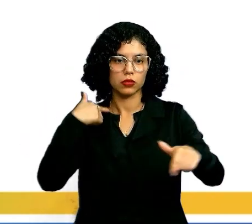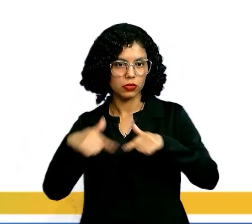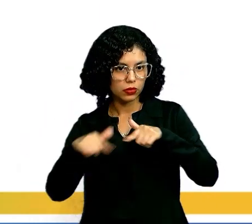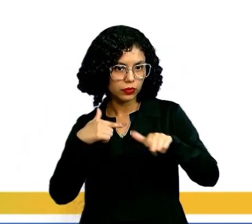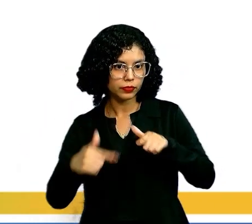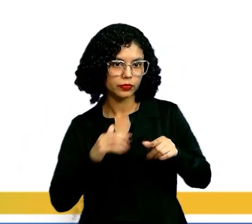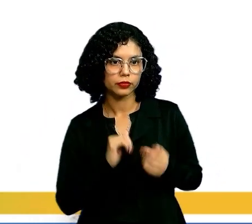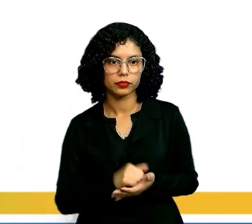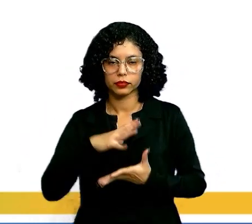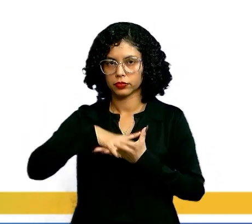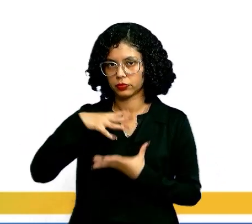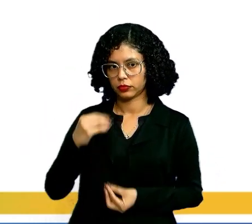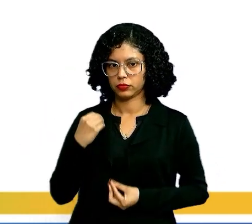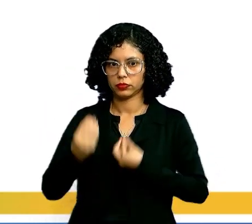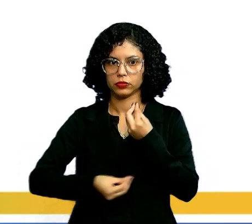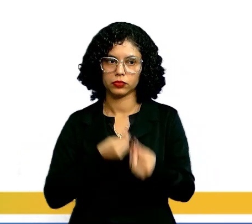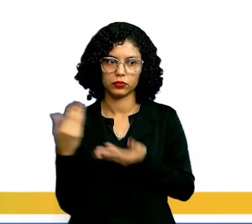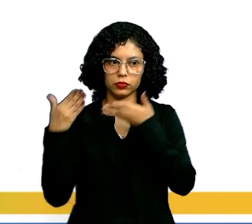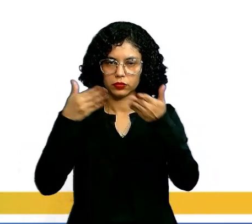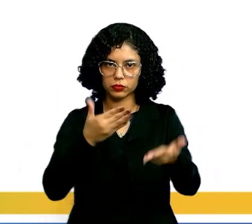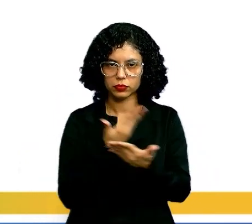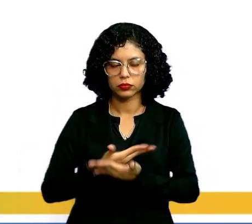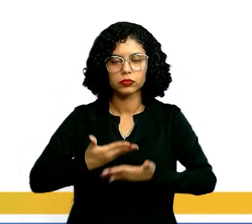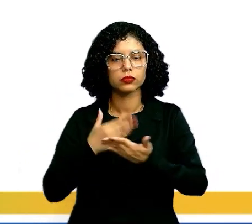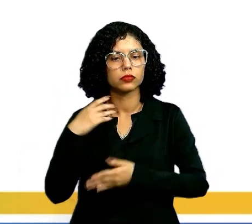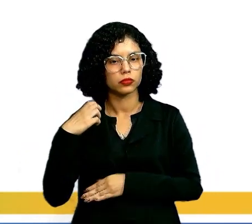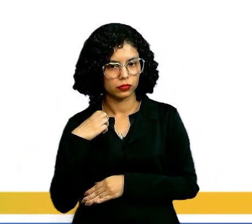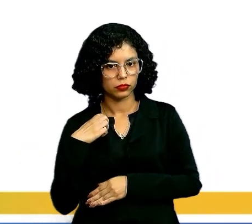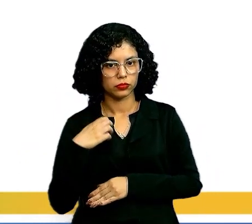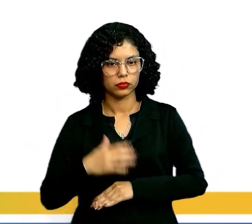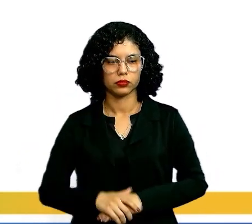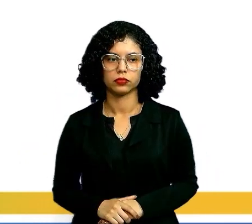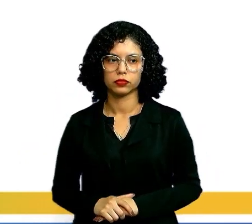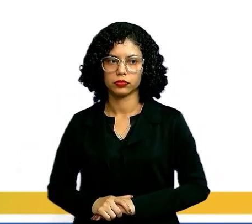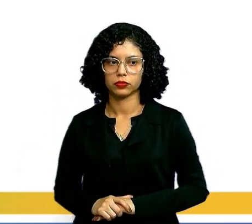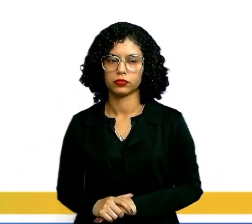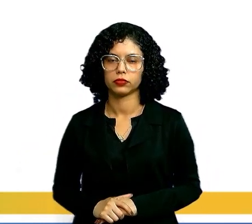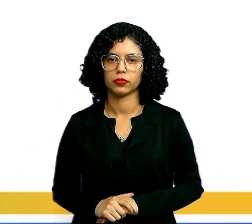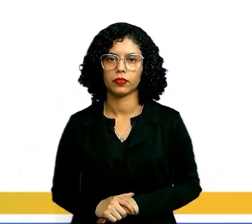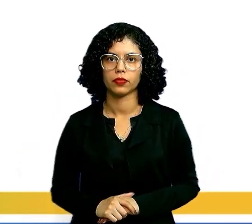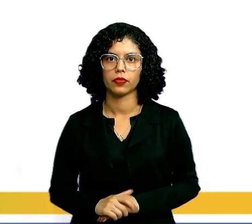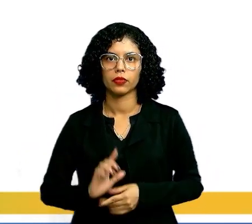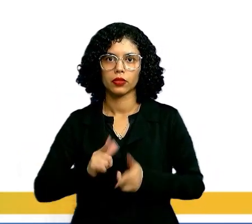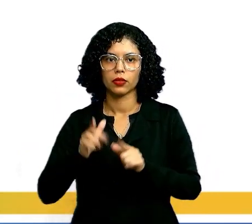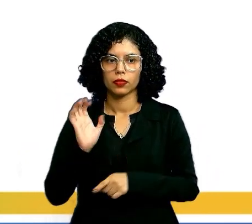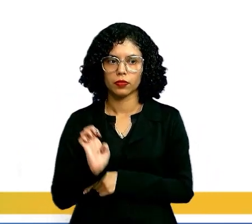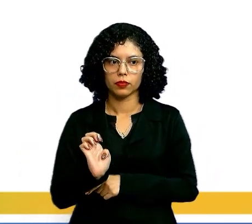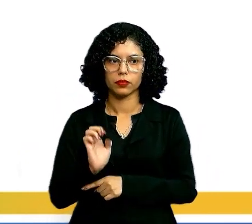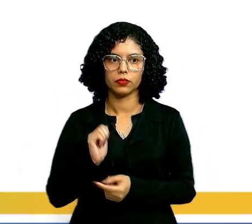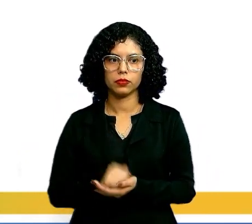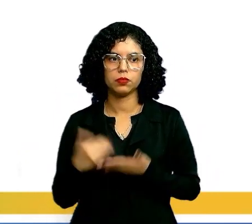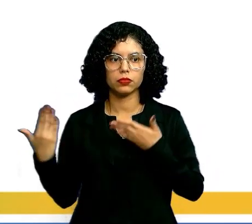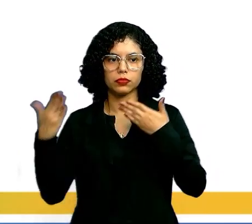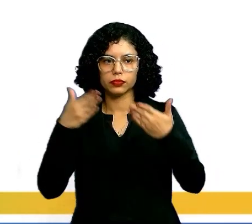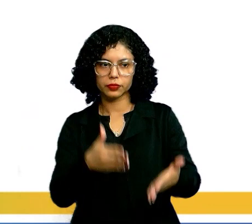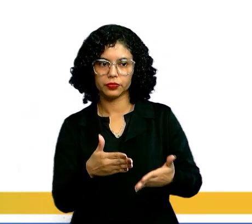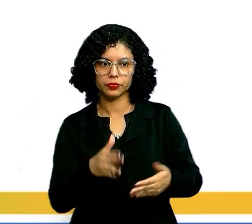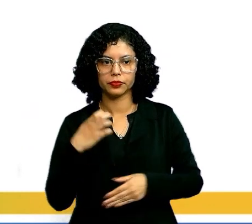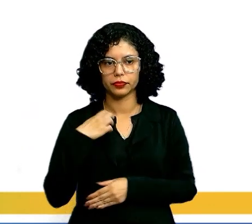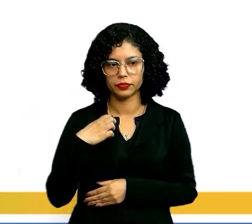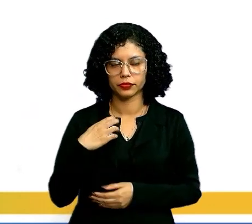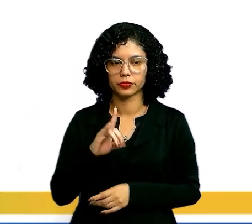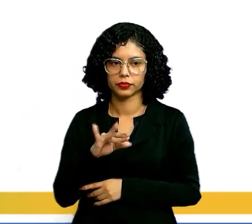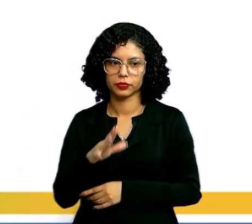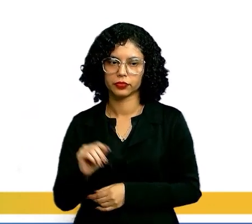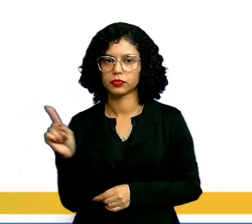contemplar e trabalhar a alma como foco do Cuidado ético letra e o objetivo